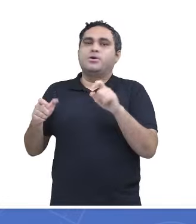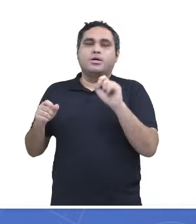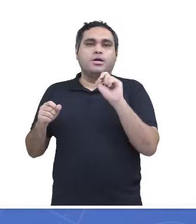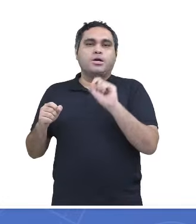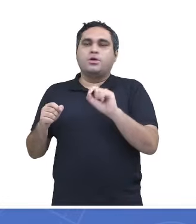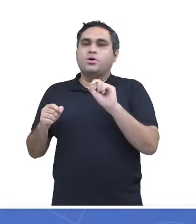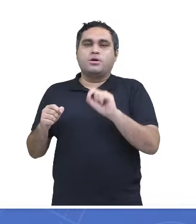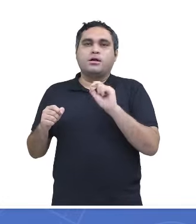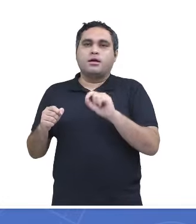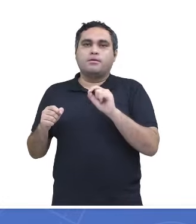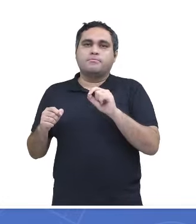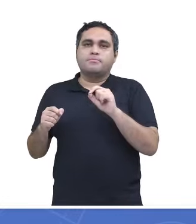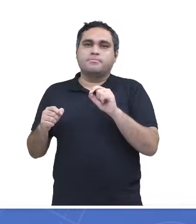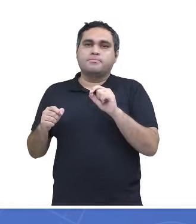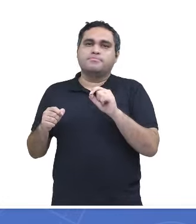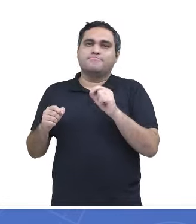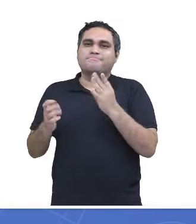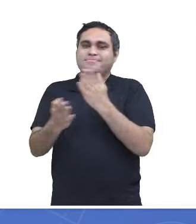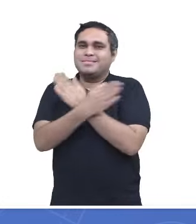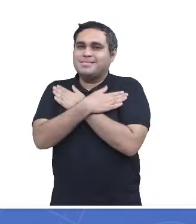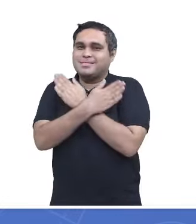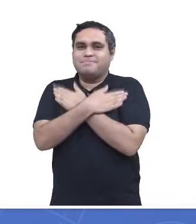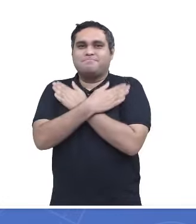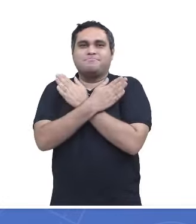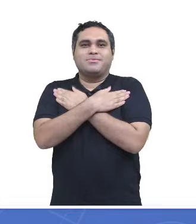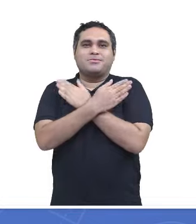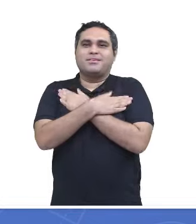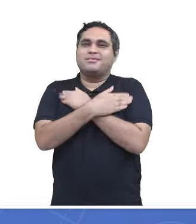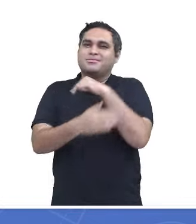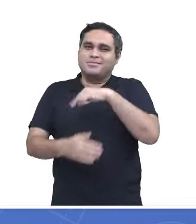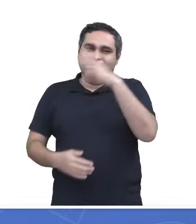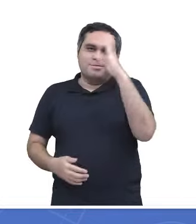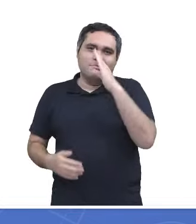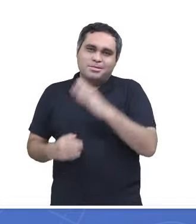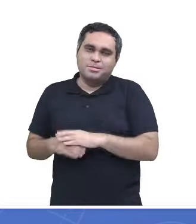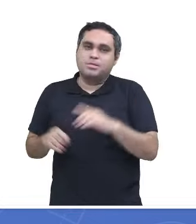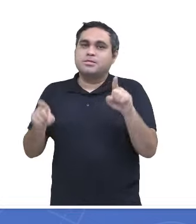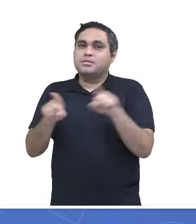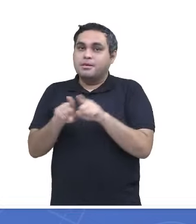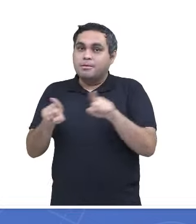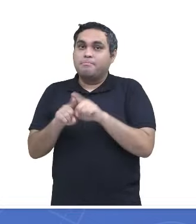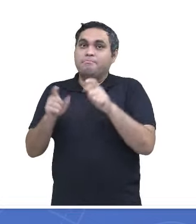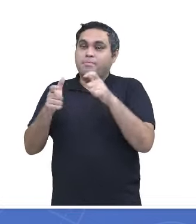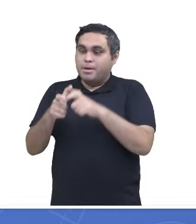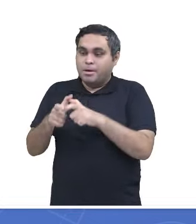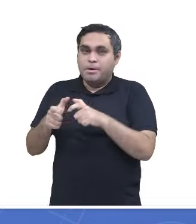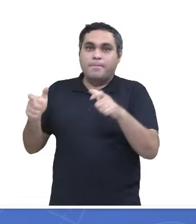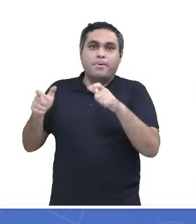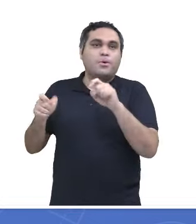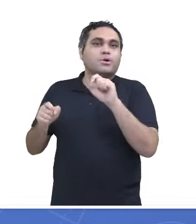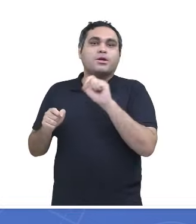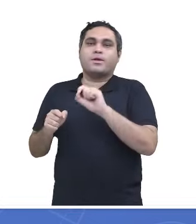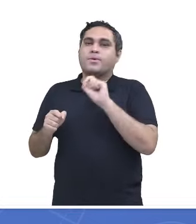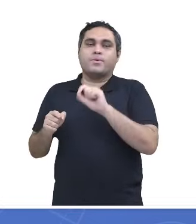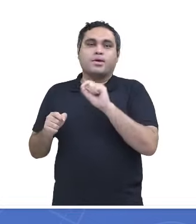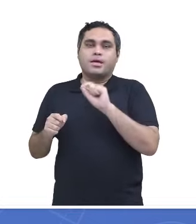47,7% do total de desempregados do país, bem como por 19,6%